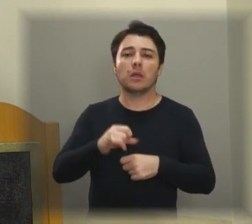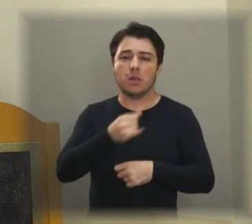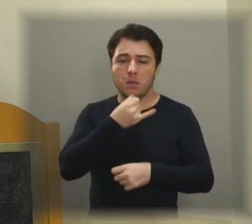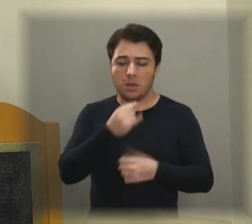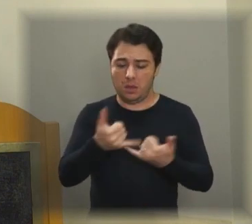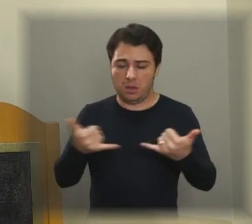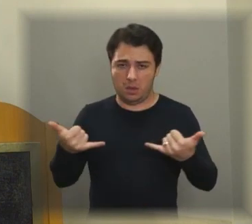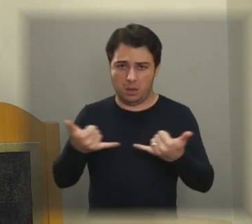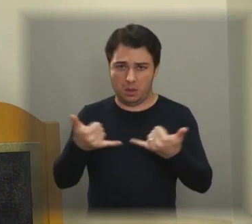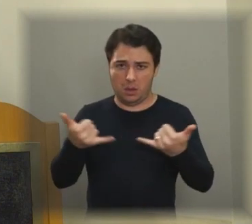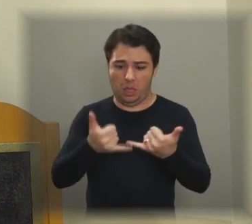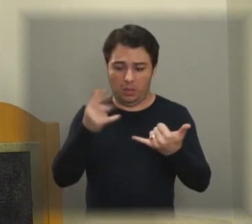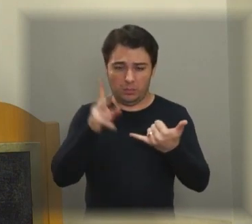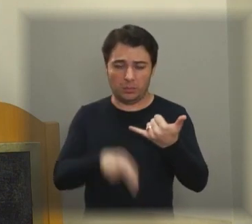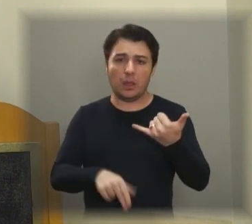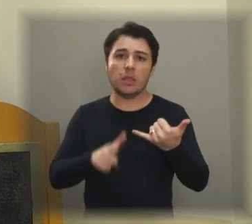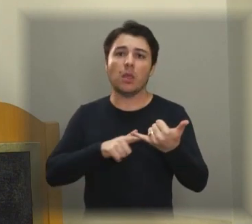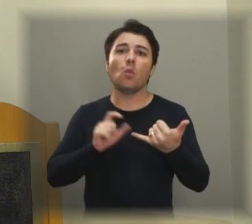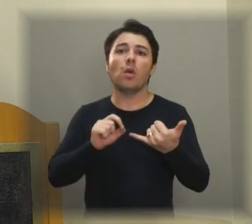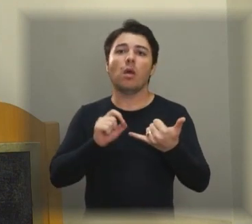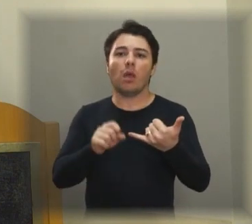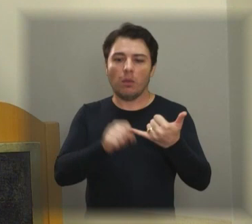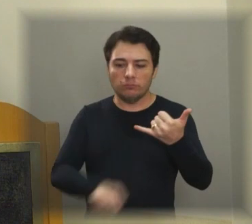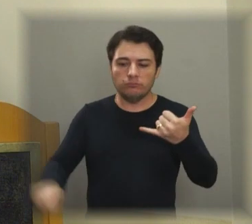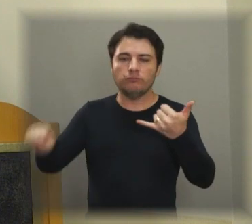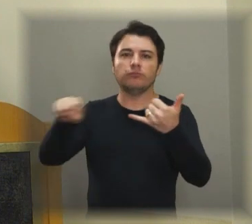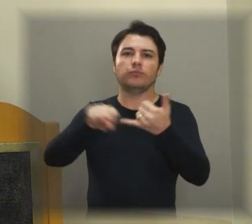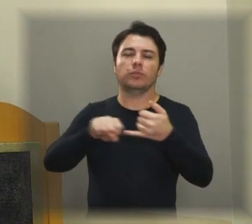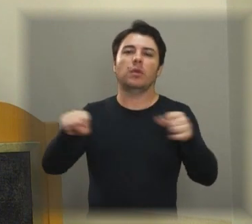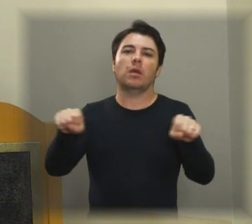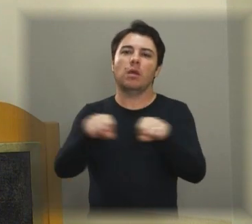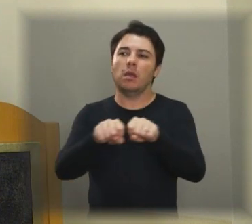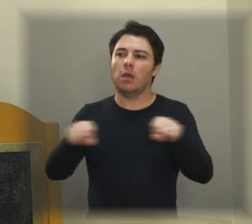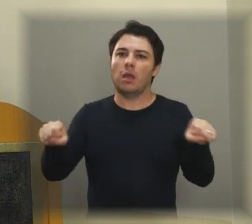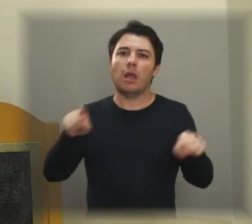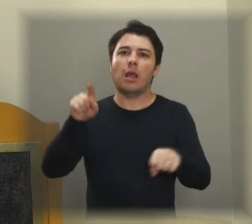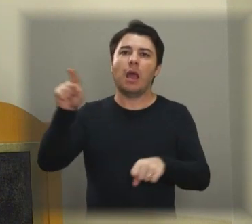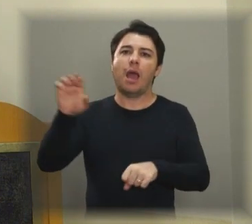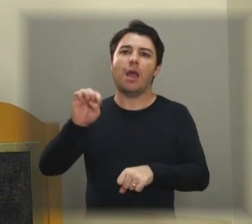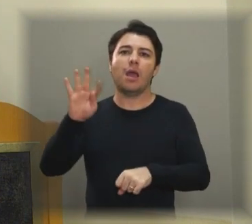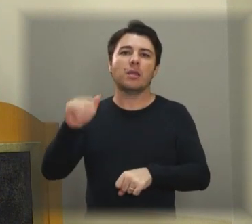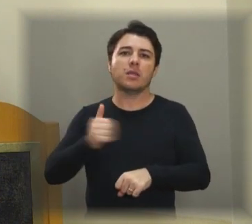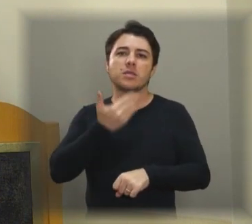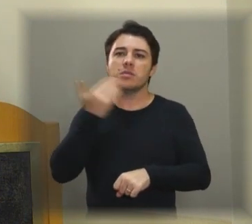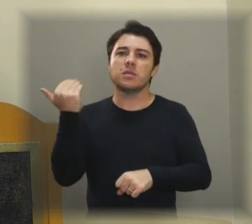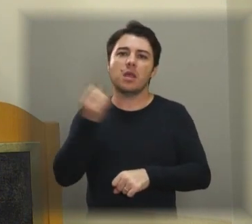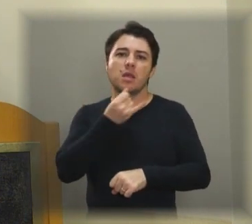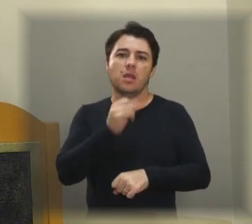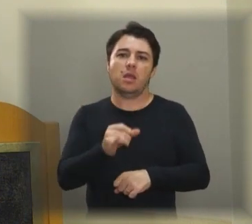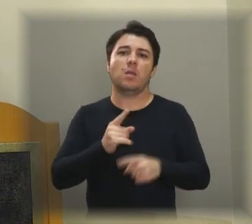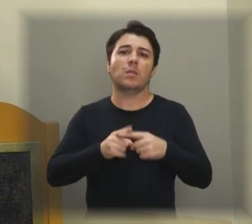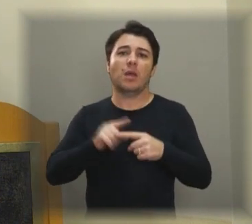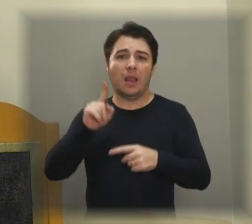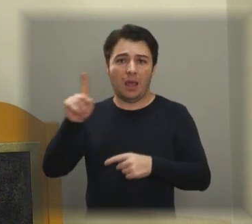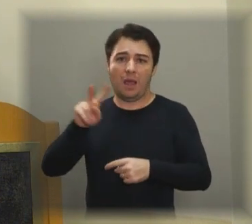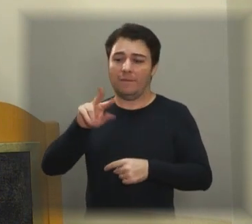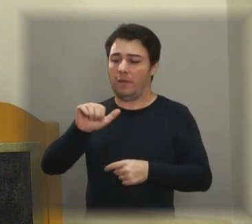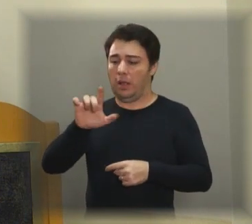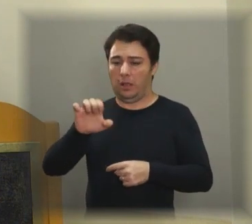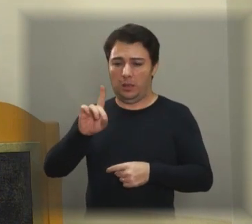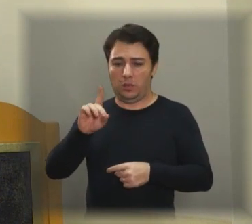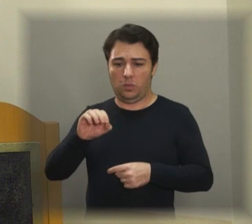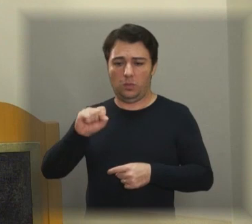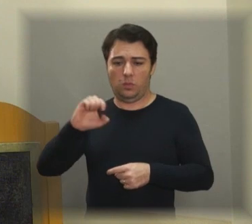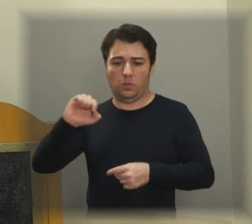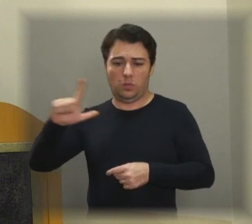energia já tem uma já um circuito para não deixar desabastecido aquela e tá porque nós ali do Vale do Sousa e